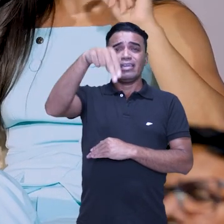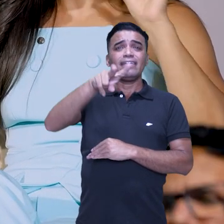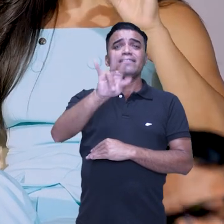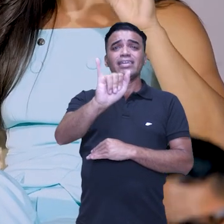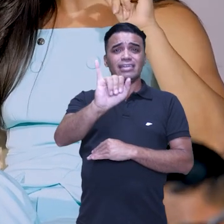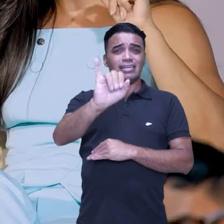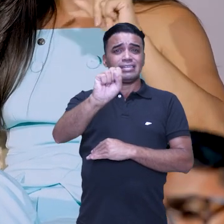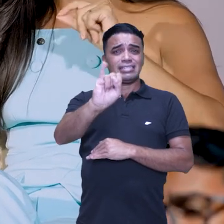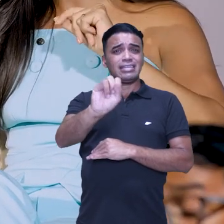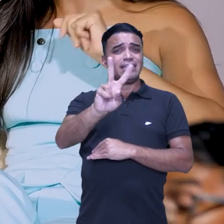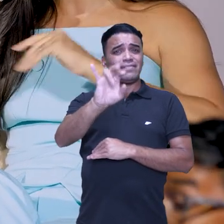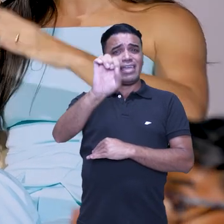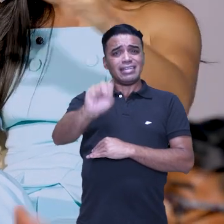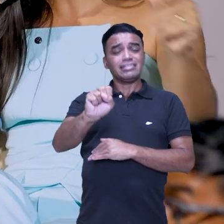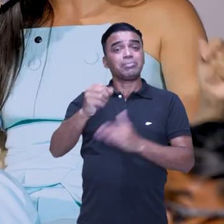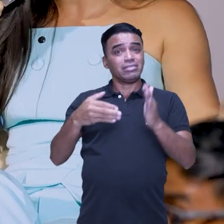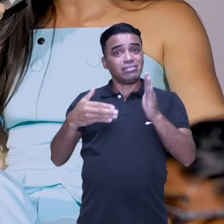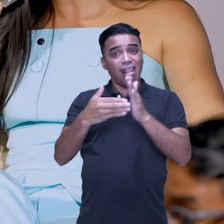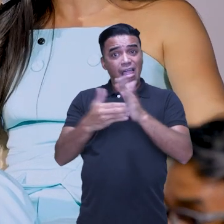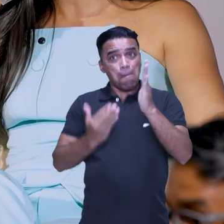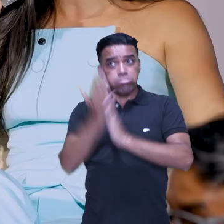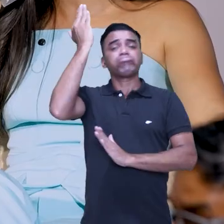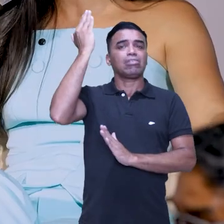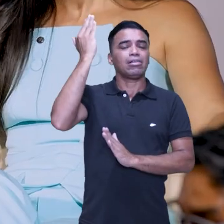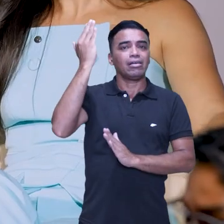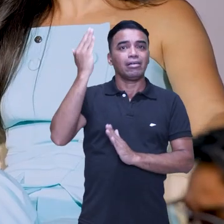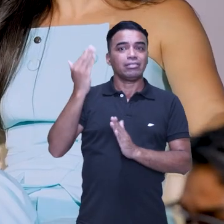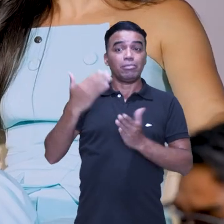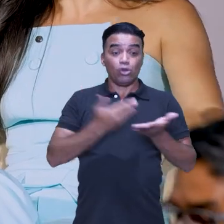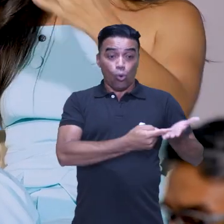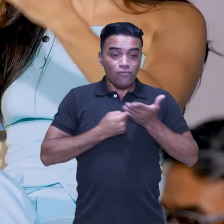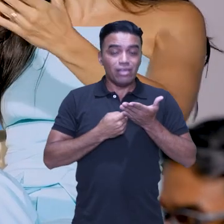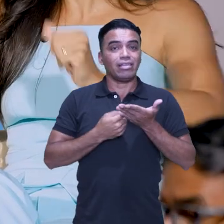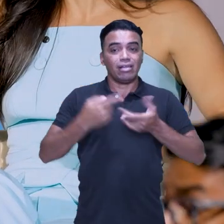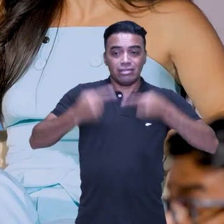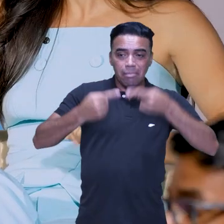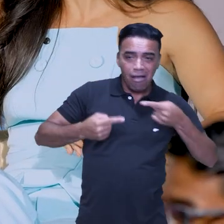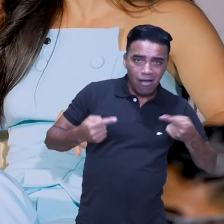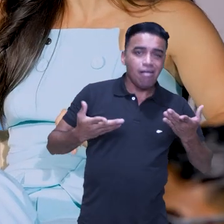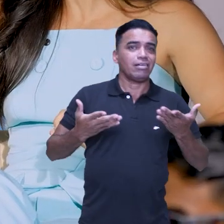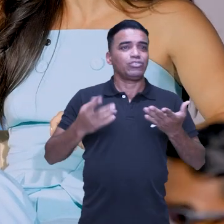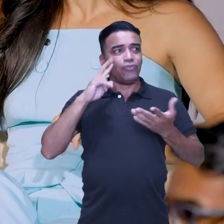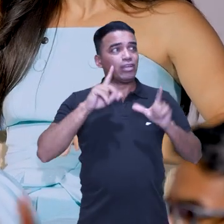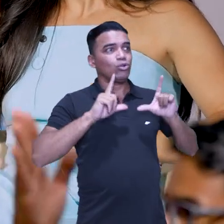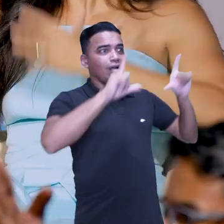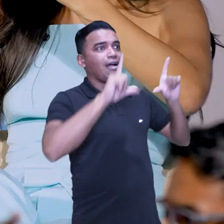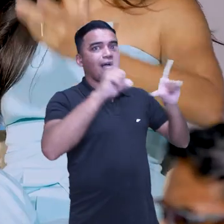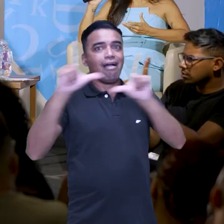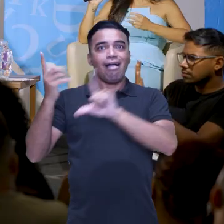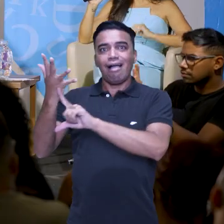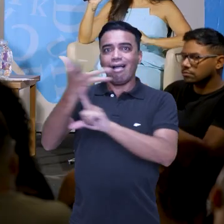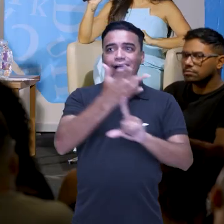quando eu sou convidada para falar em um momento como esse de debate, quando eu vejo uma exposição como essa,